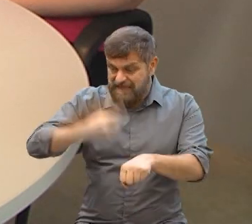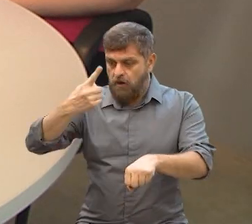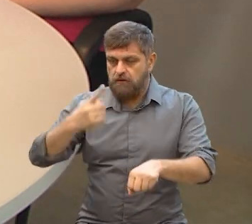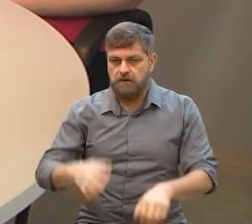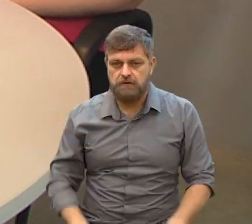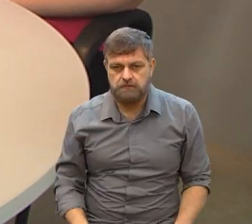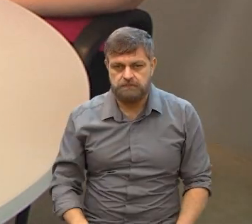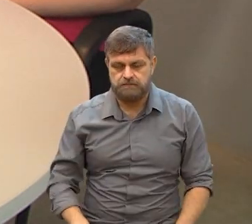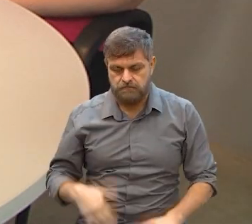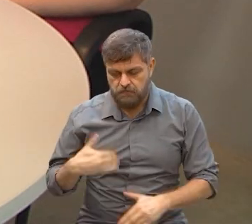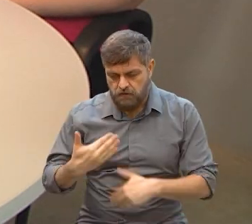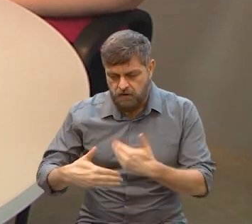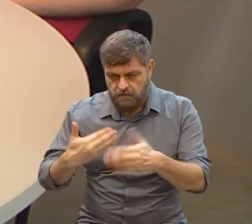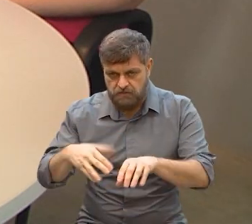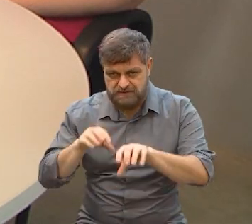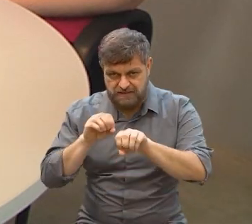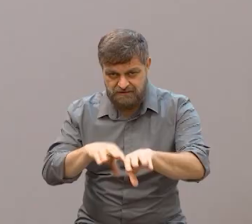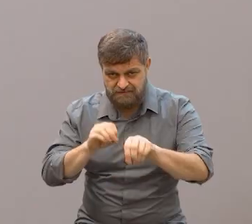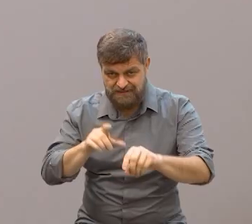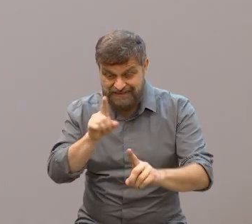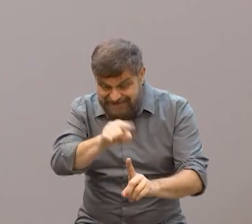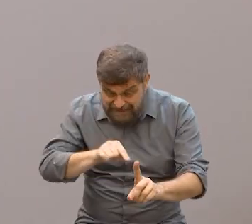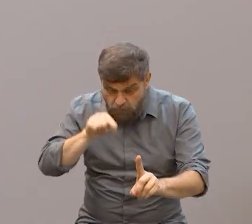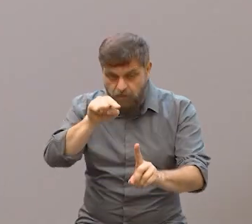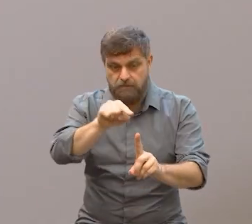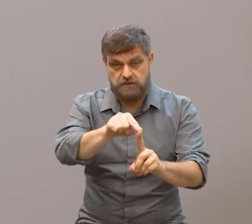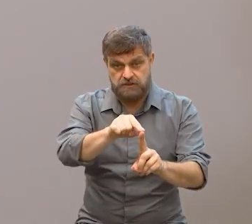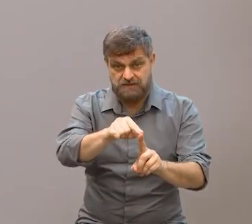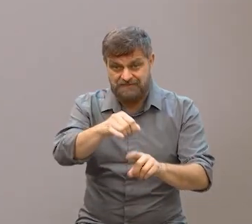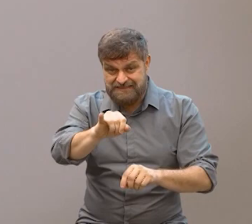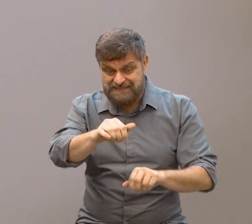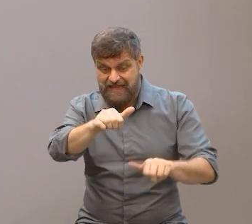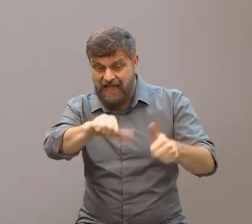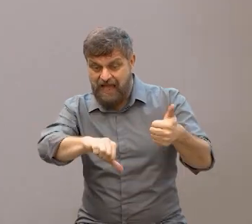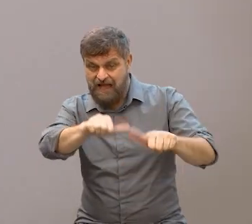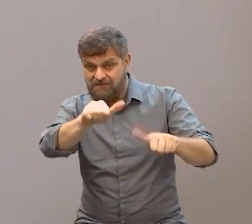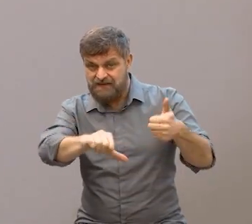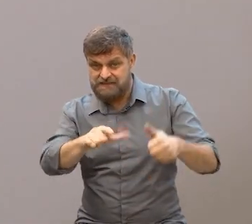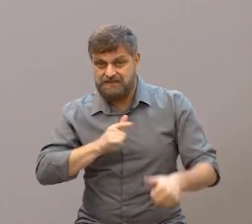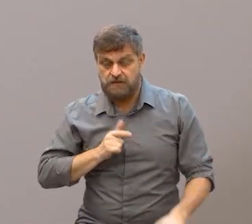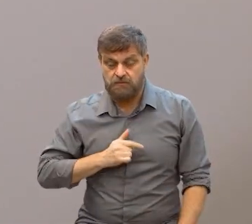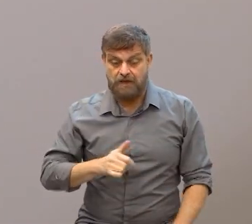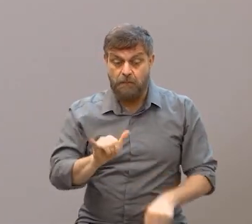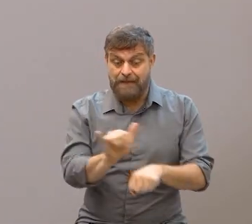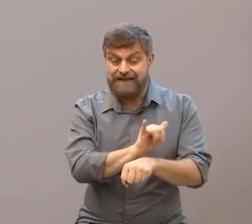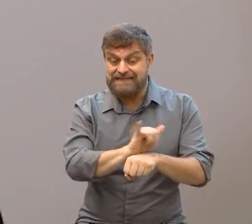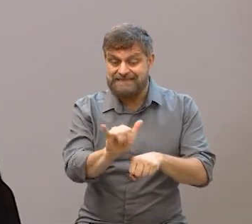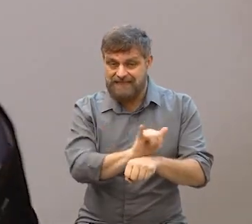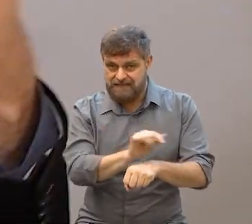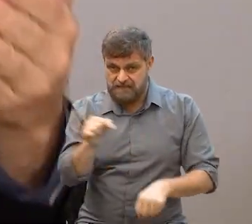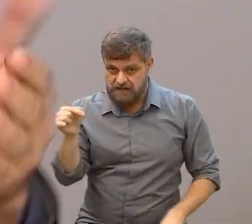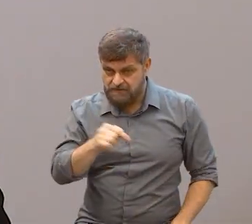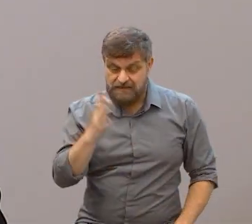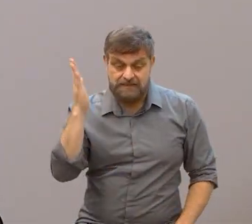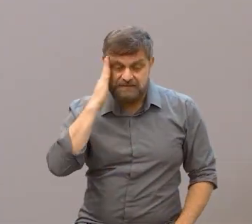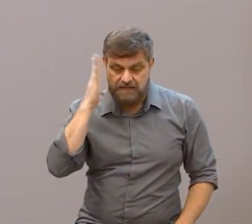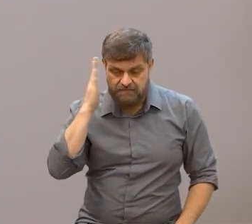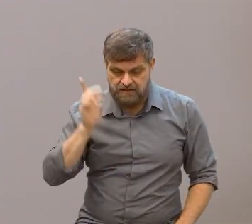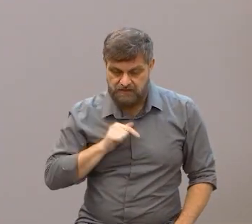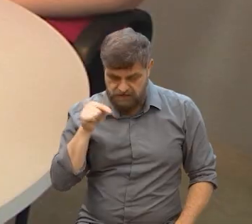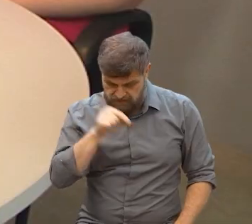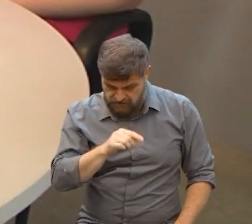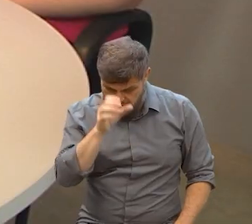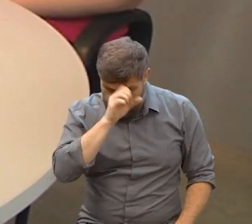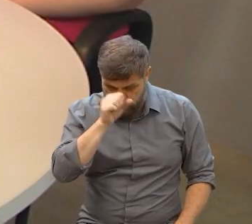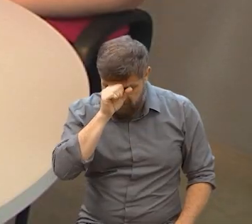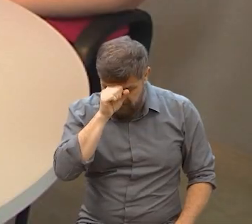processo educacional ele é movido por uma intencionalidade. Se a avaliação ela não é um fim, ela é um meio para ver se o que você planejou está indo